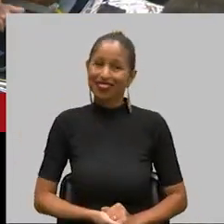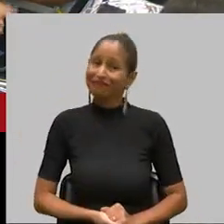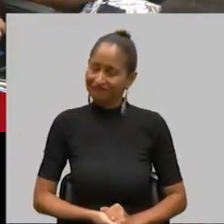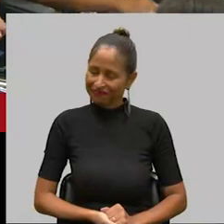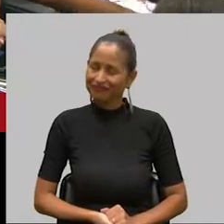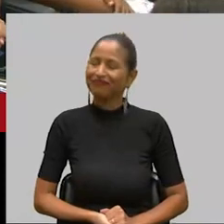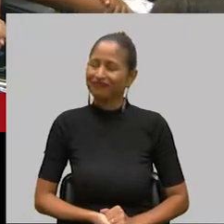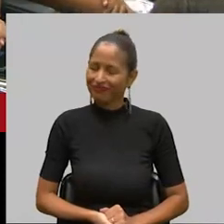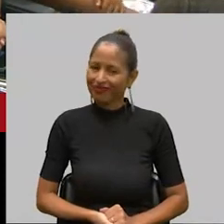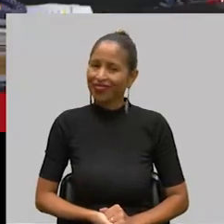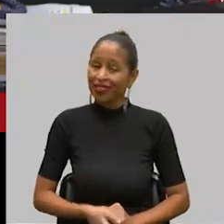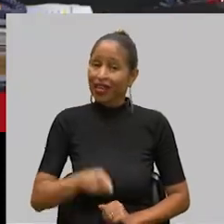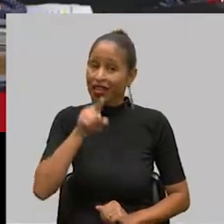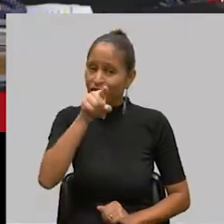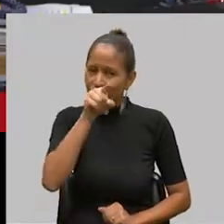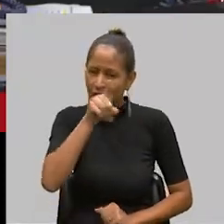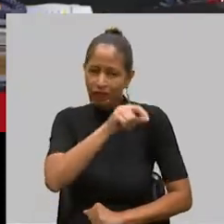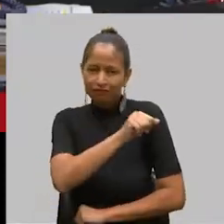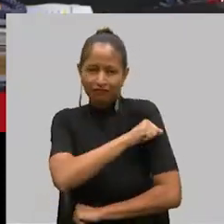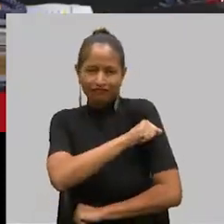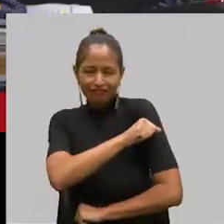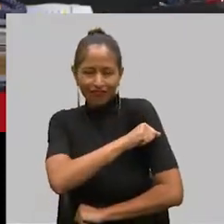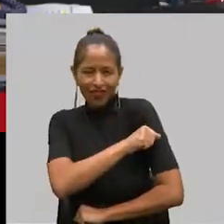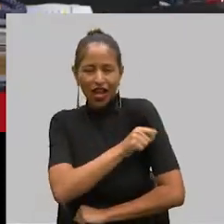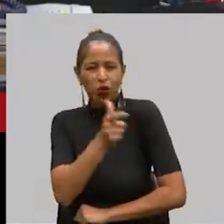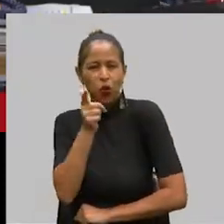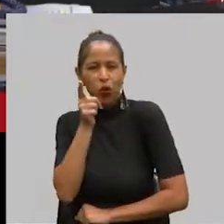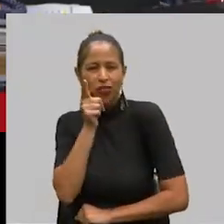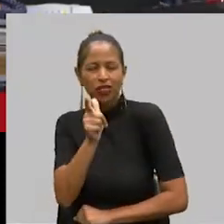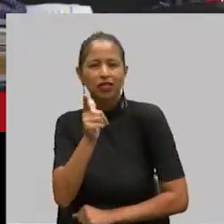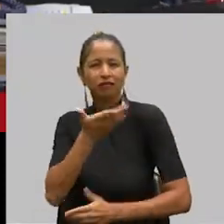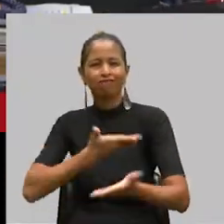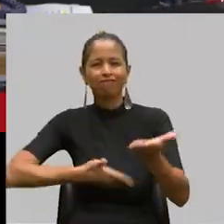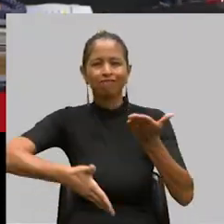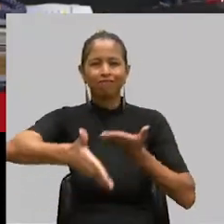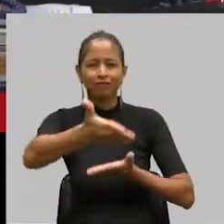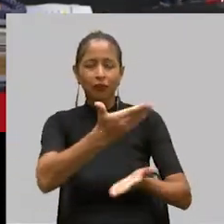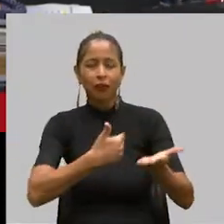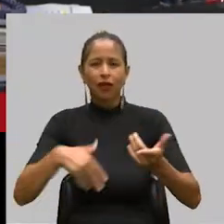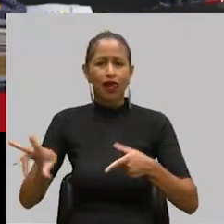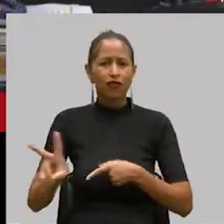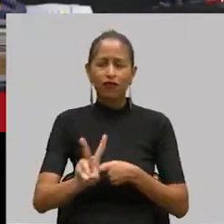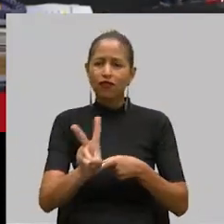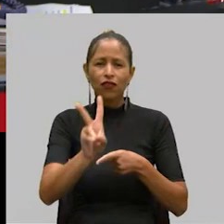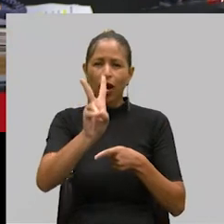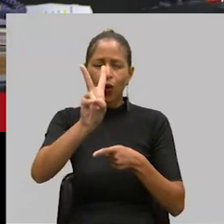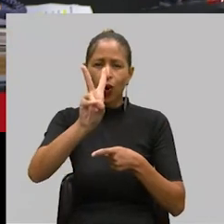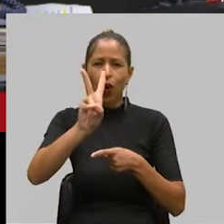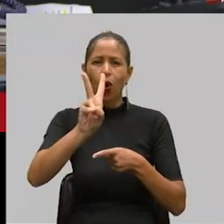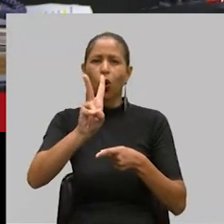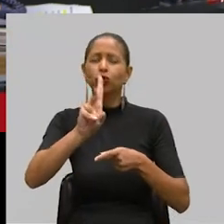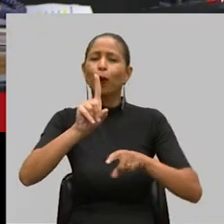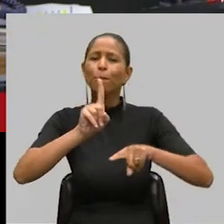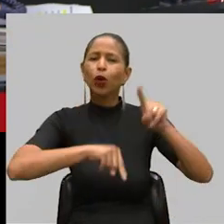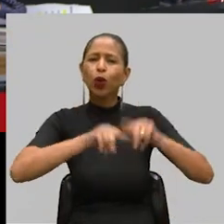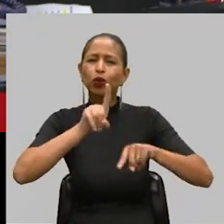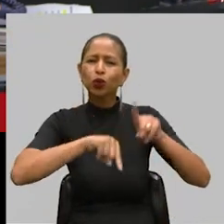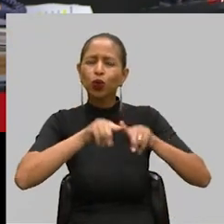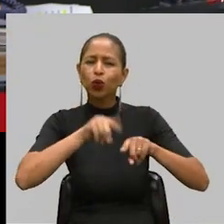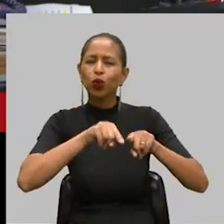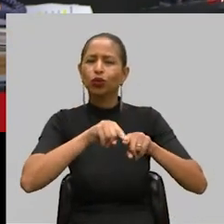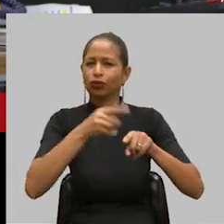que vocês tenham condições de agir de maneira cooperada de ter valor agregado no produto que vocês produzem a maior parte